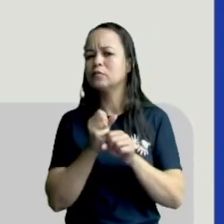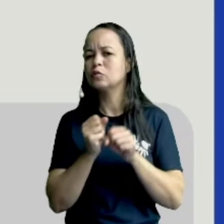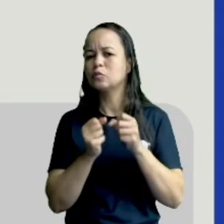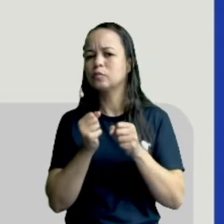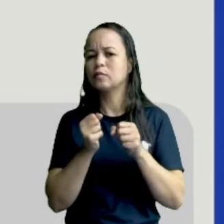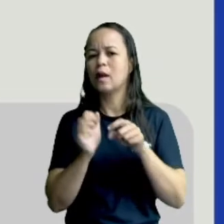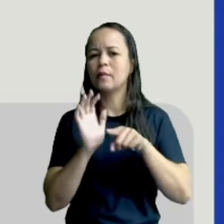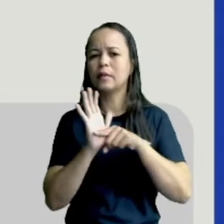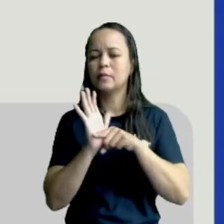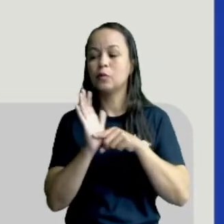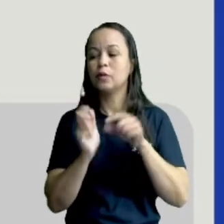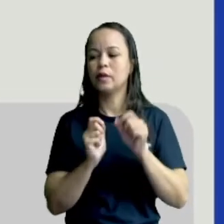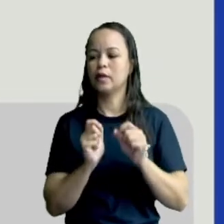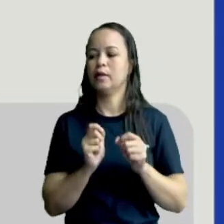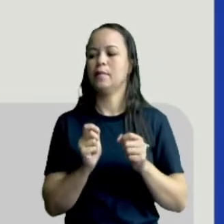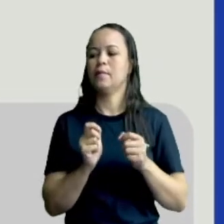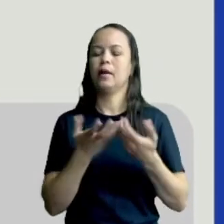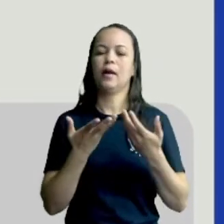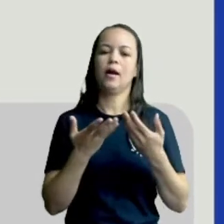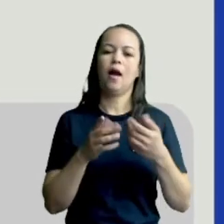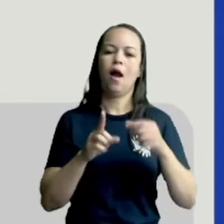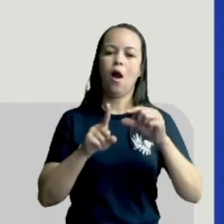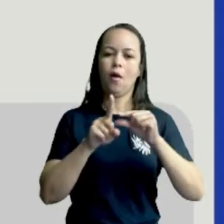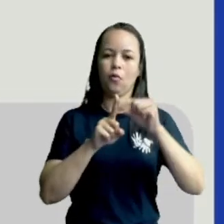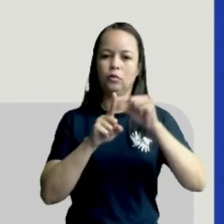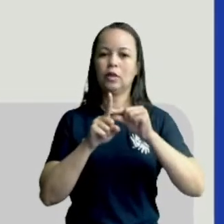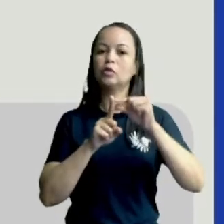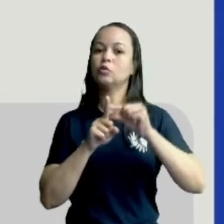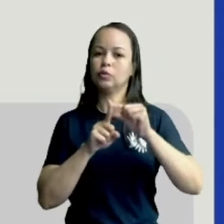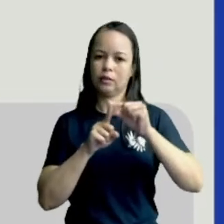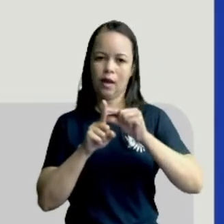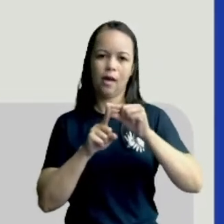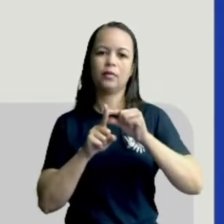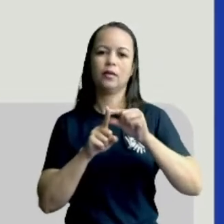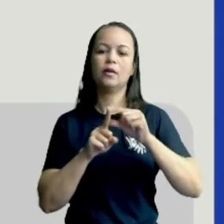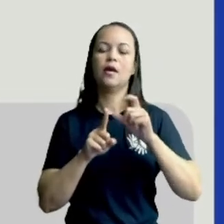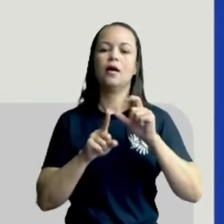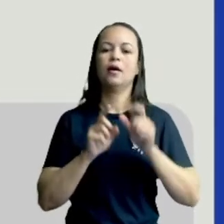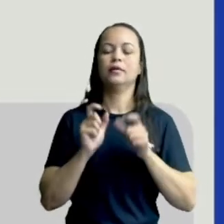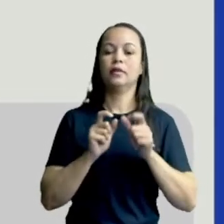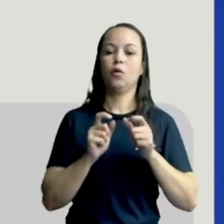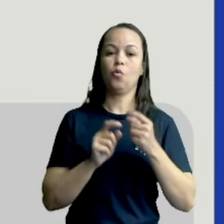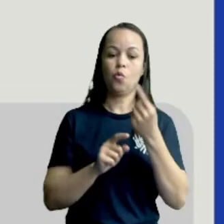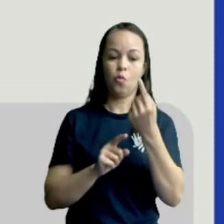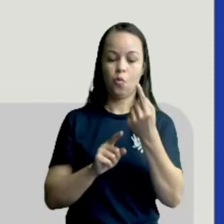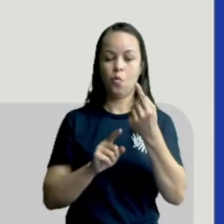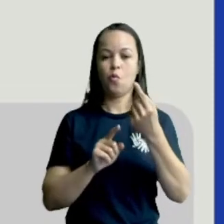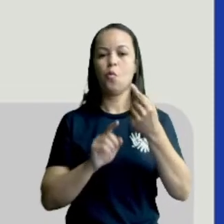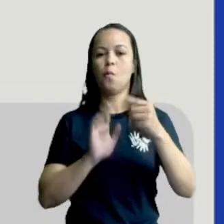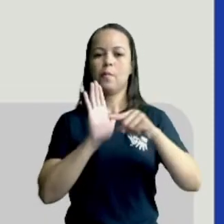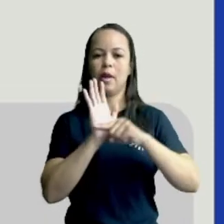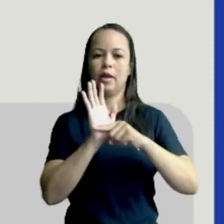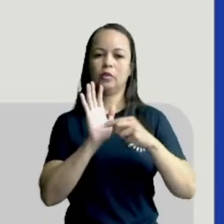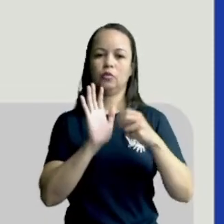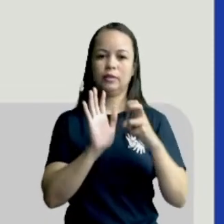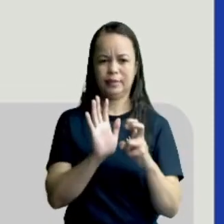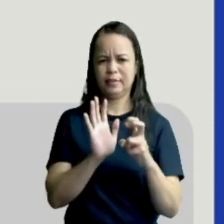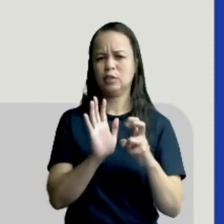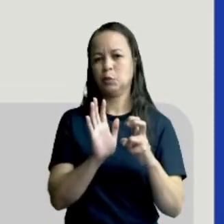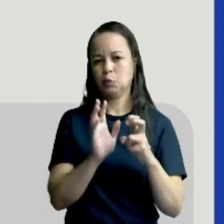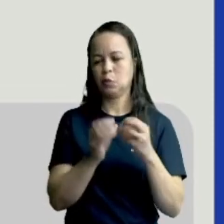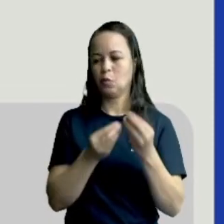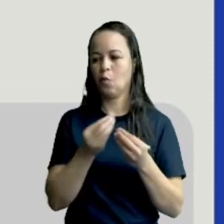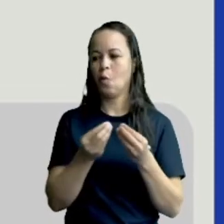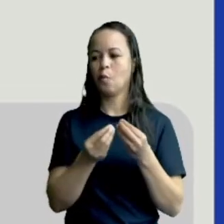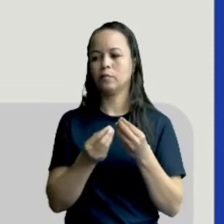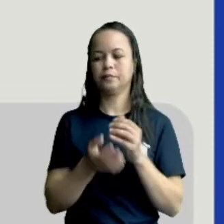faz. Ô, professora, mas está naquela representação que a senhora falou, 1 menos 5. O 1 está em cima, é menor do que 5. O que é que a